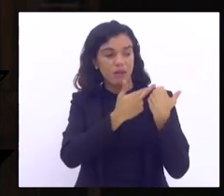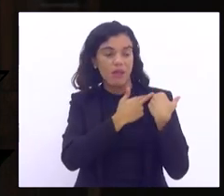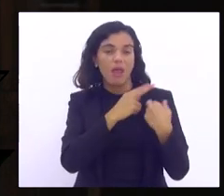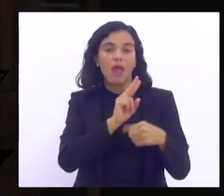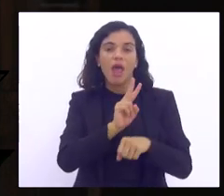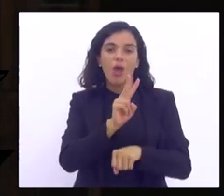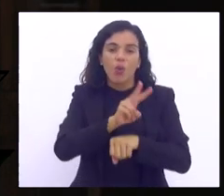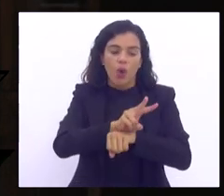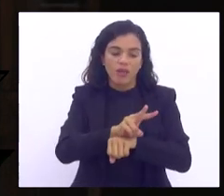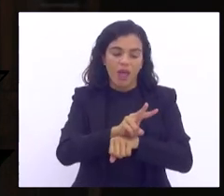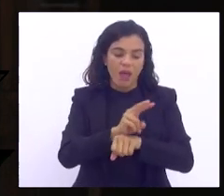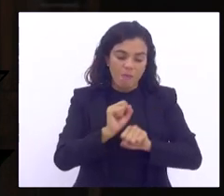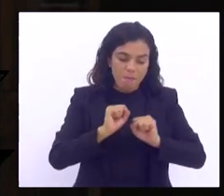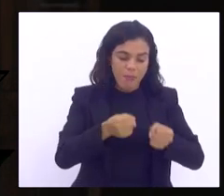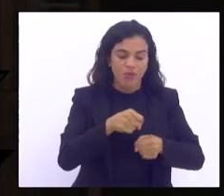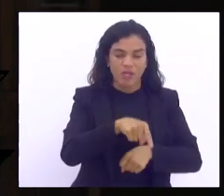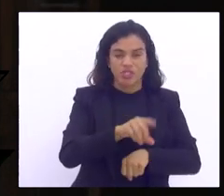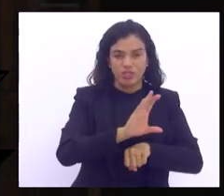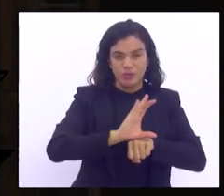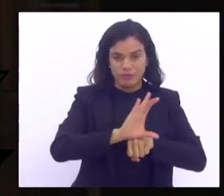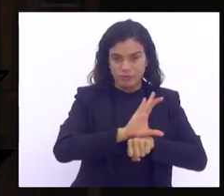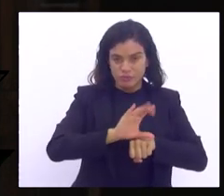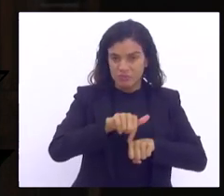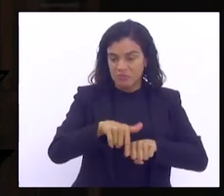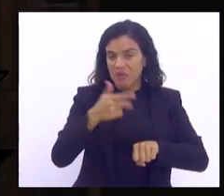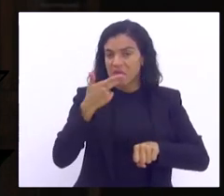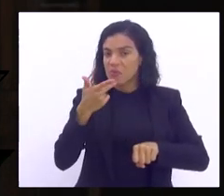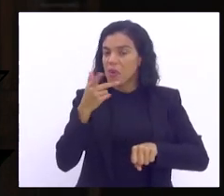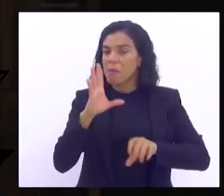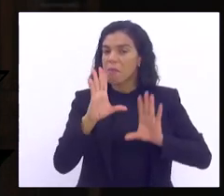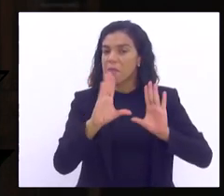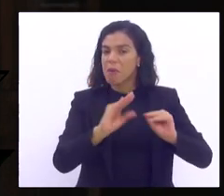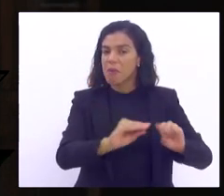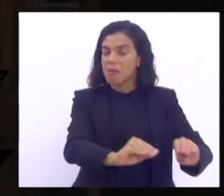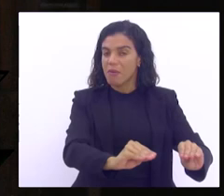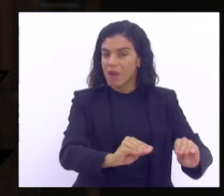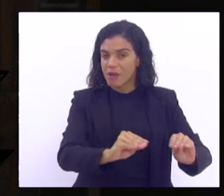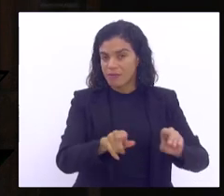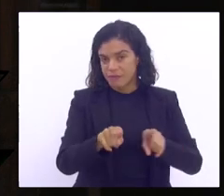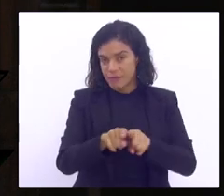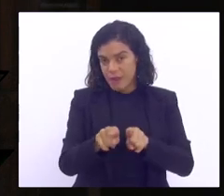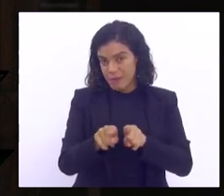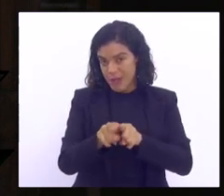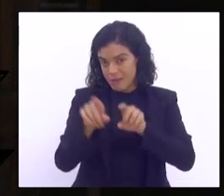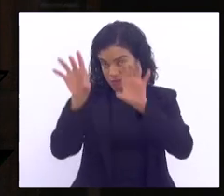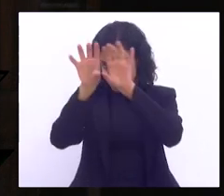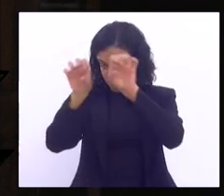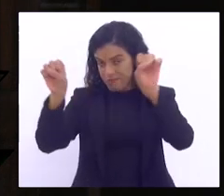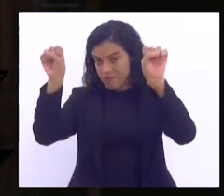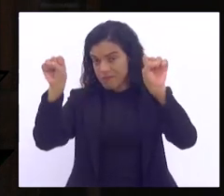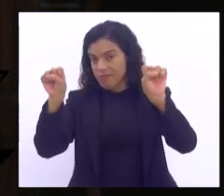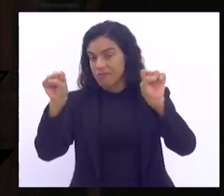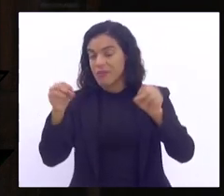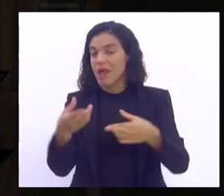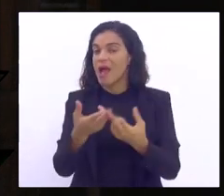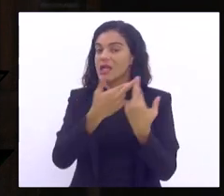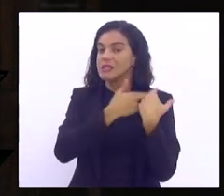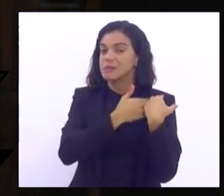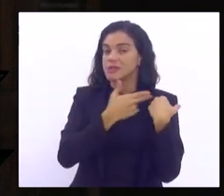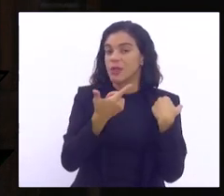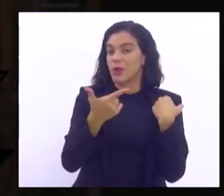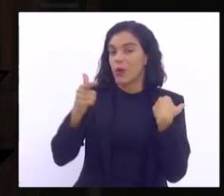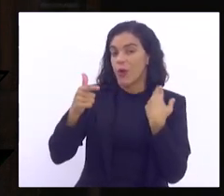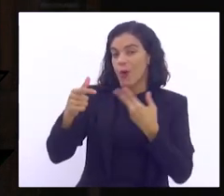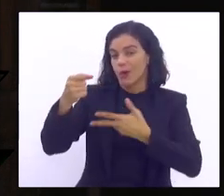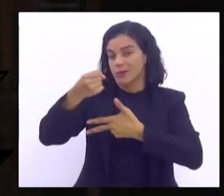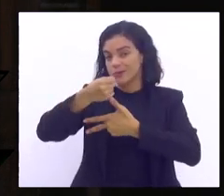da Constituição, não seria a invasão por parte da Suprema Corte da competência dos outros